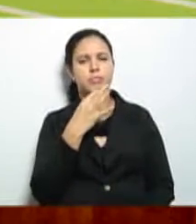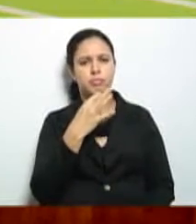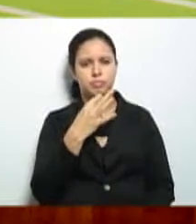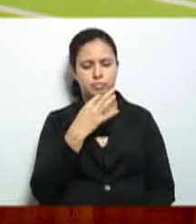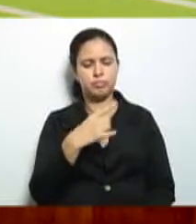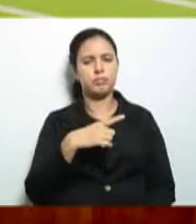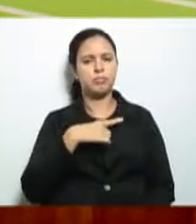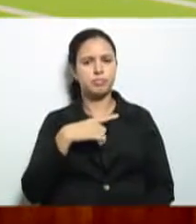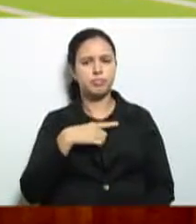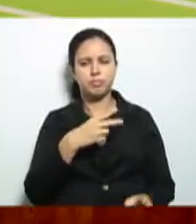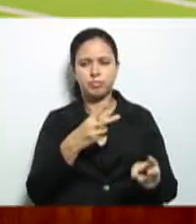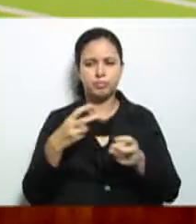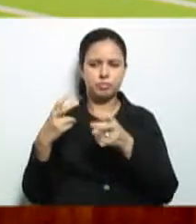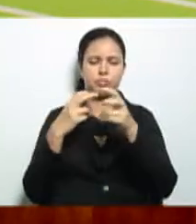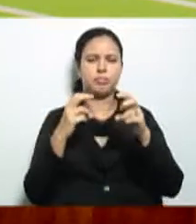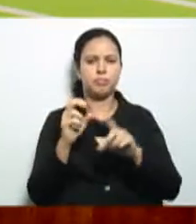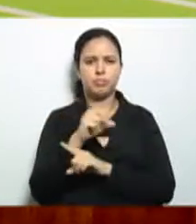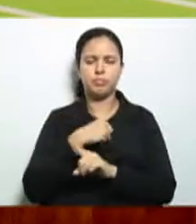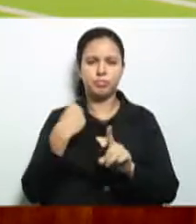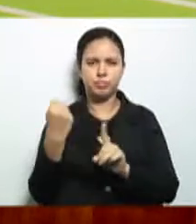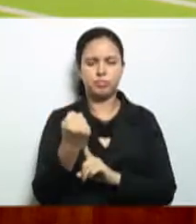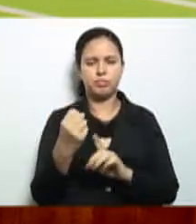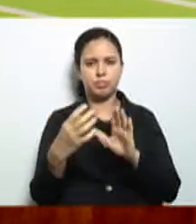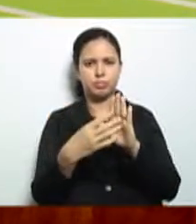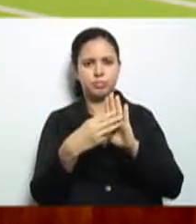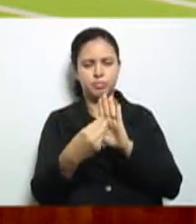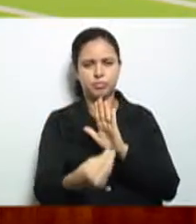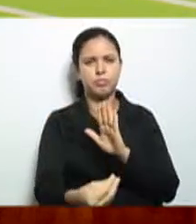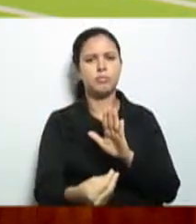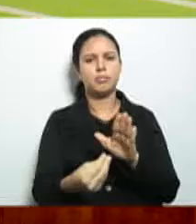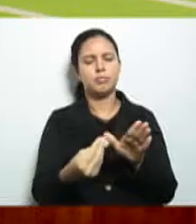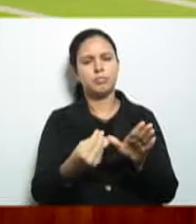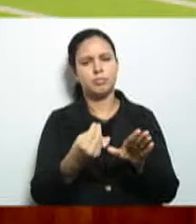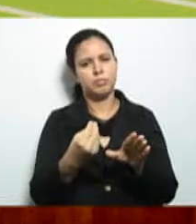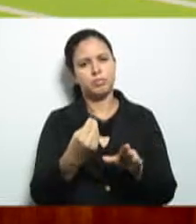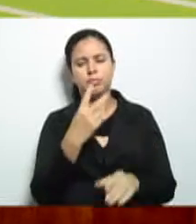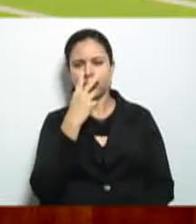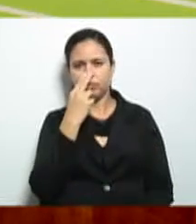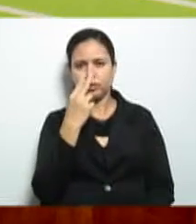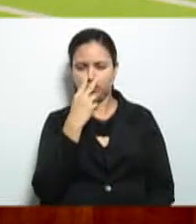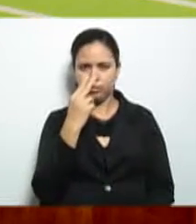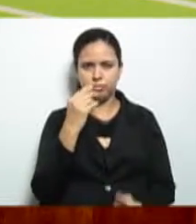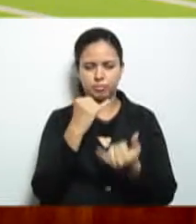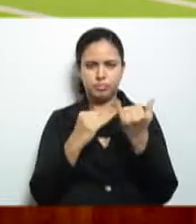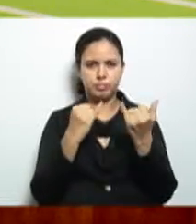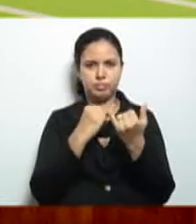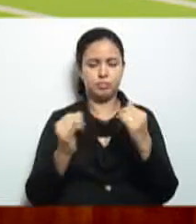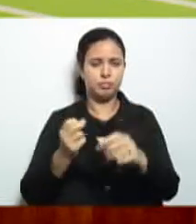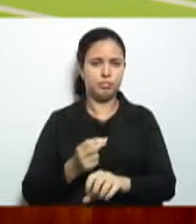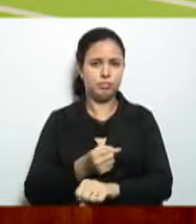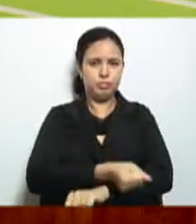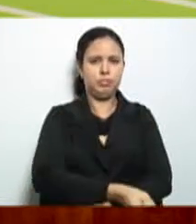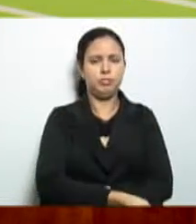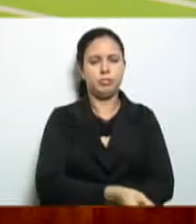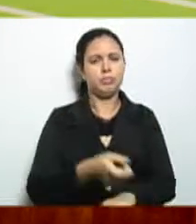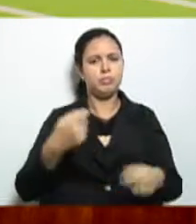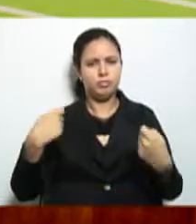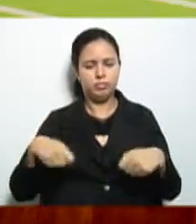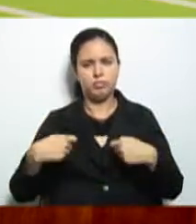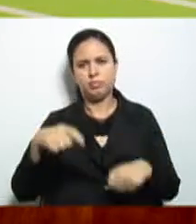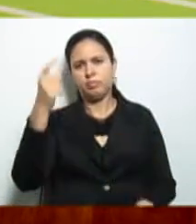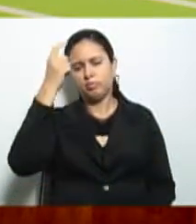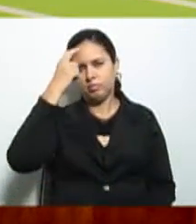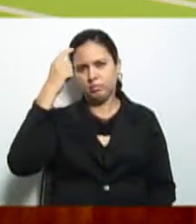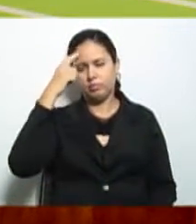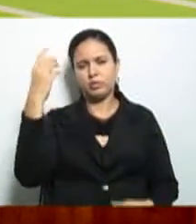ainda existe na nossa sociedade modelos de trabalho muito parecidos com a escravidão, nós precisamos pensar em